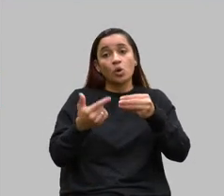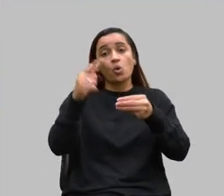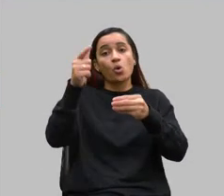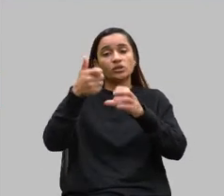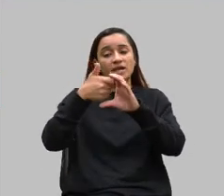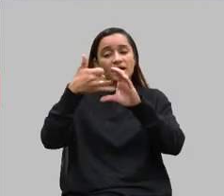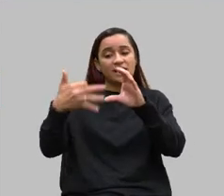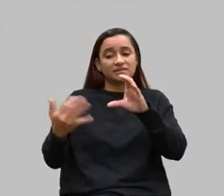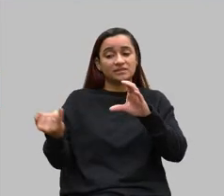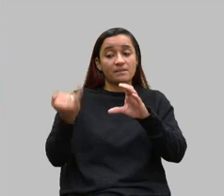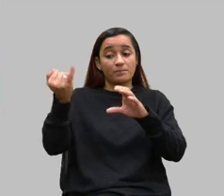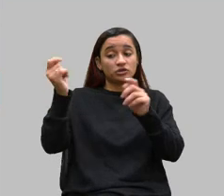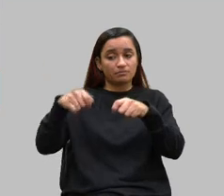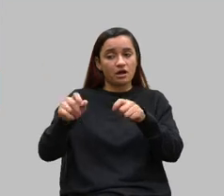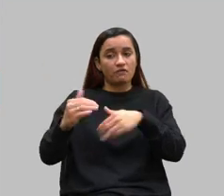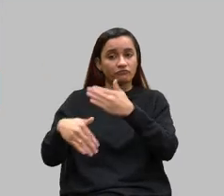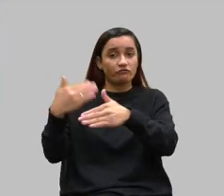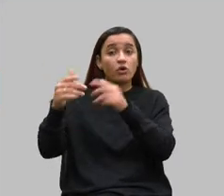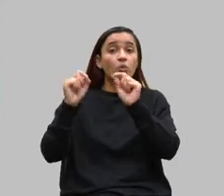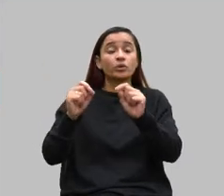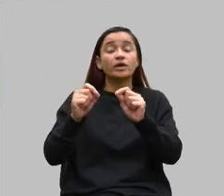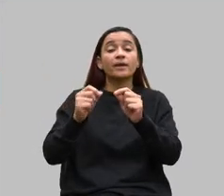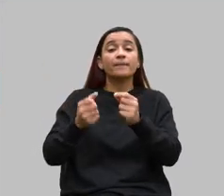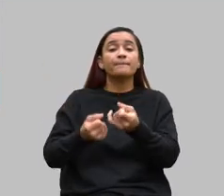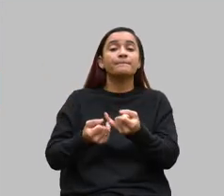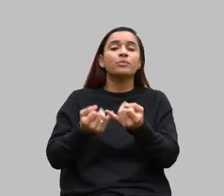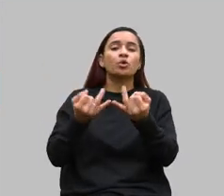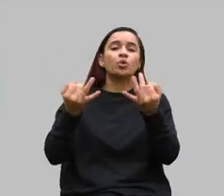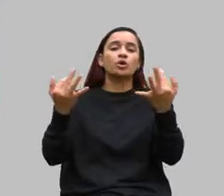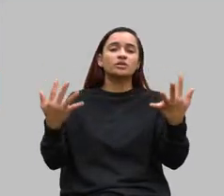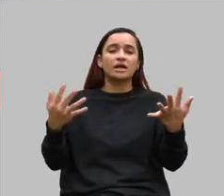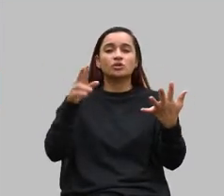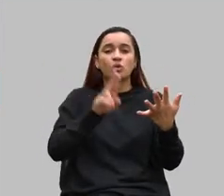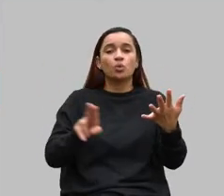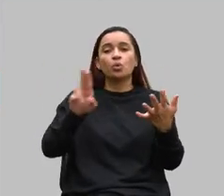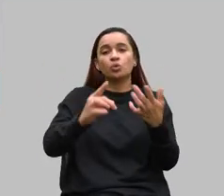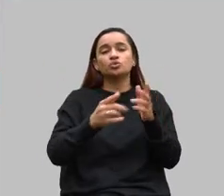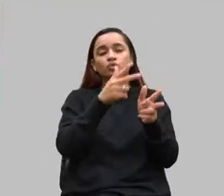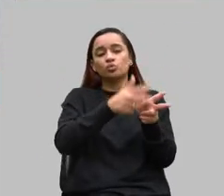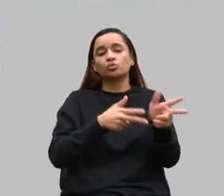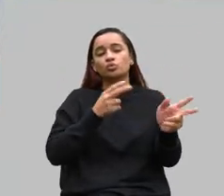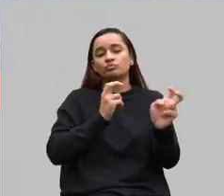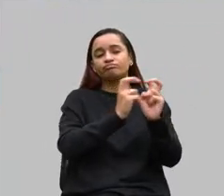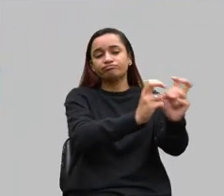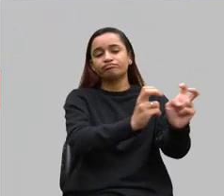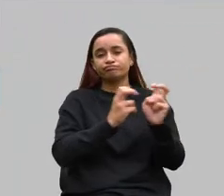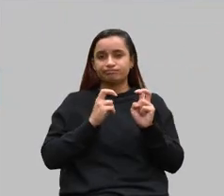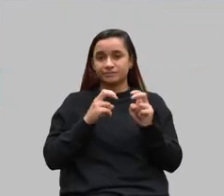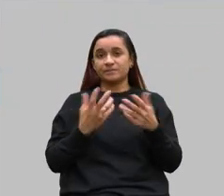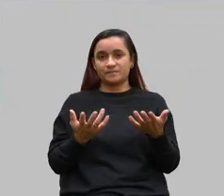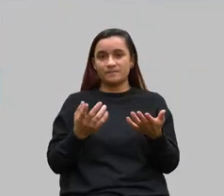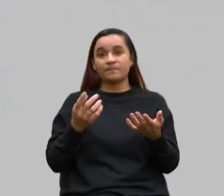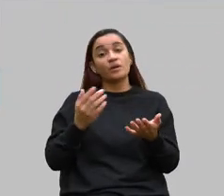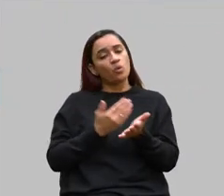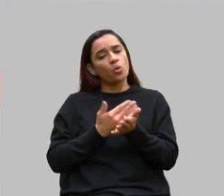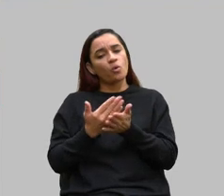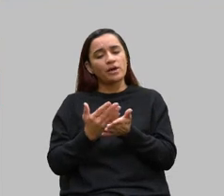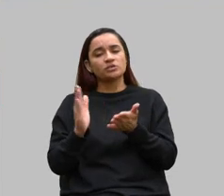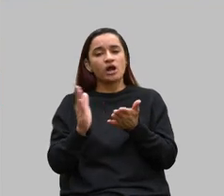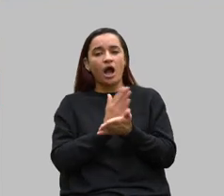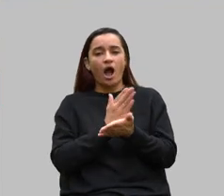possa evoluir que é a pluralidade de utilização das Linhas no início algumas concessões foram